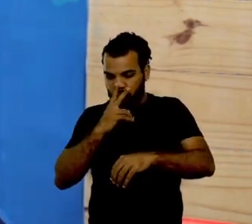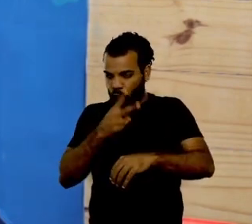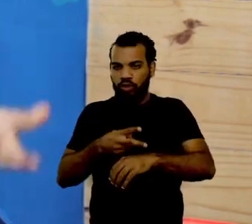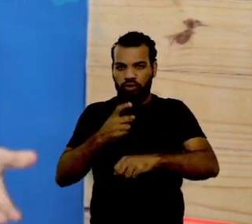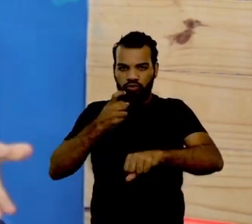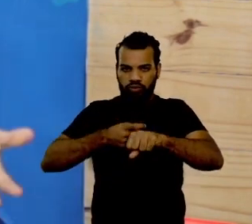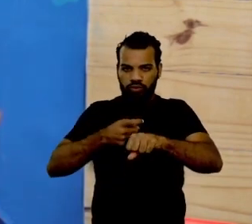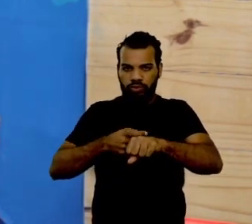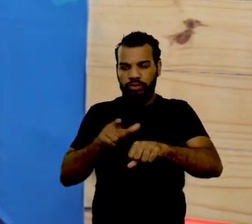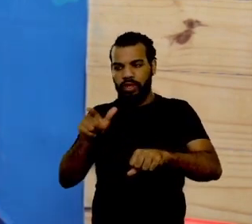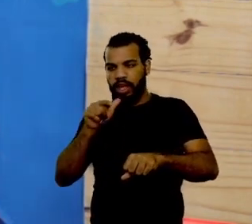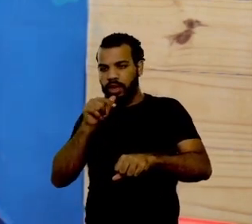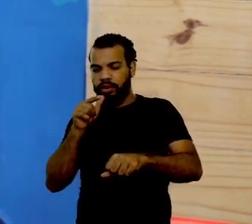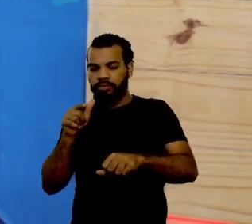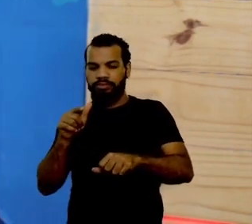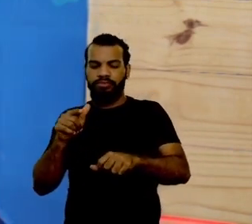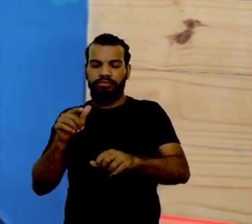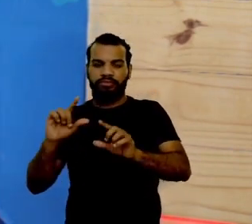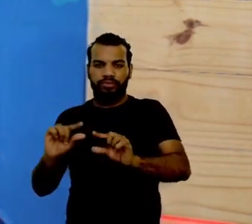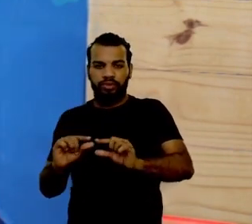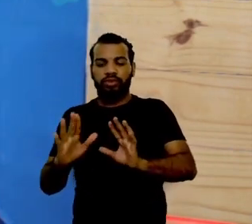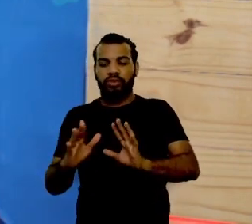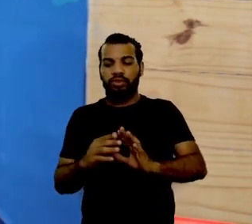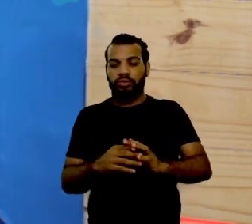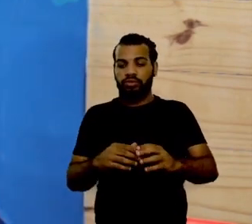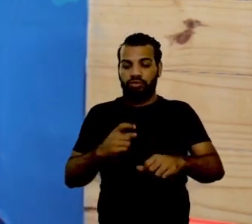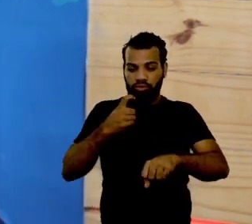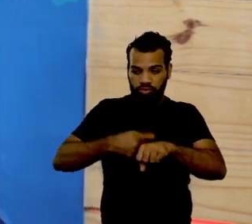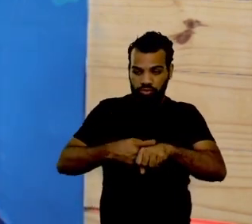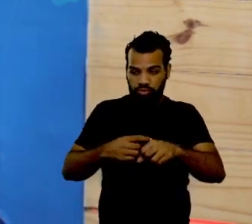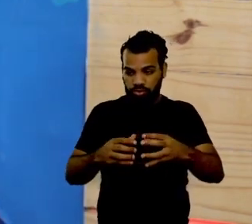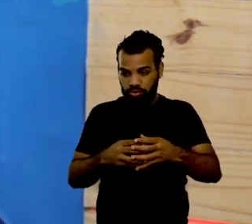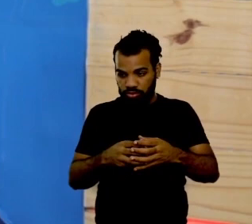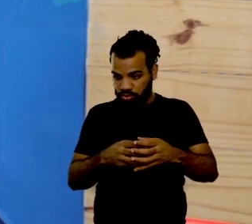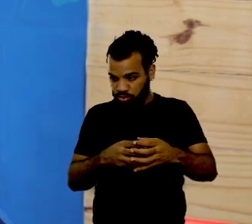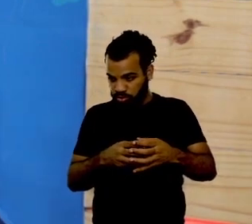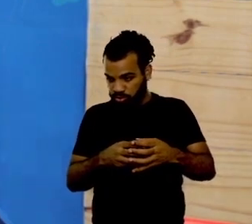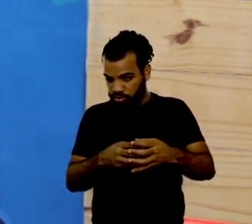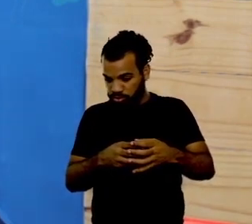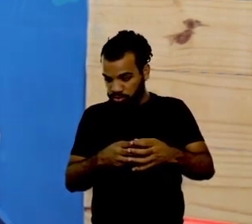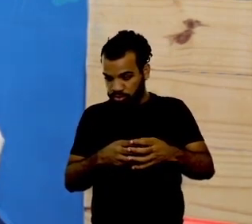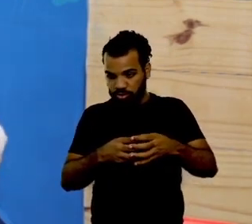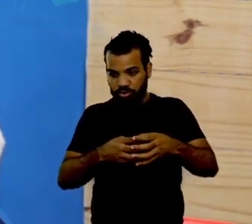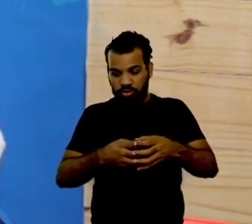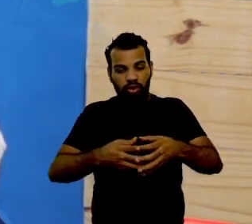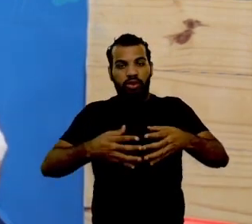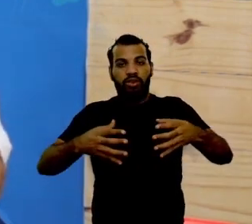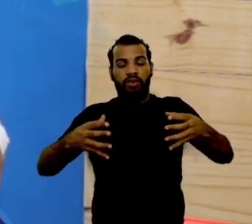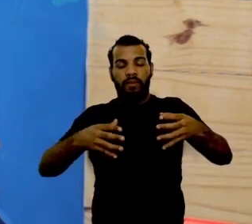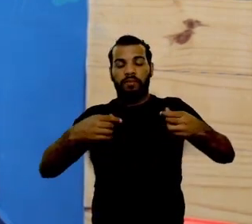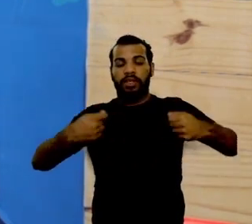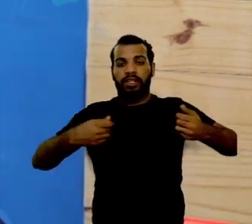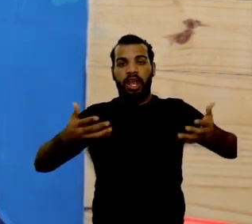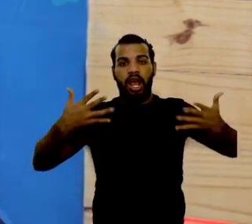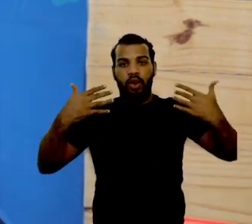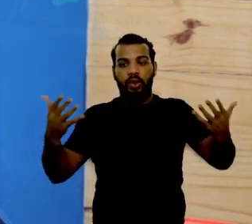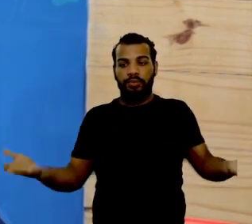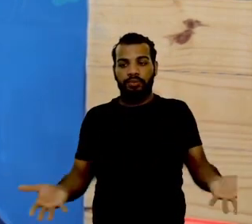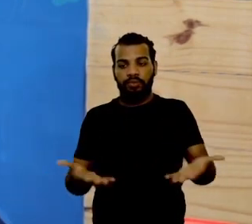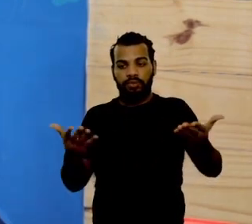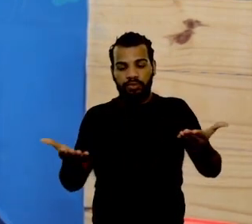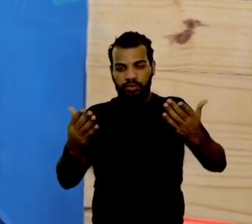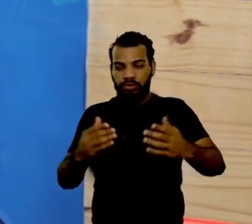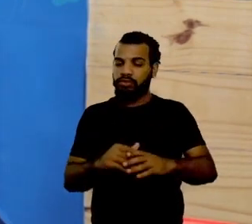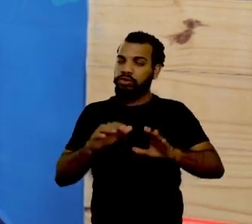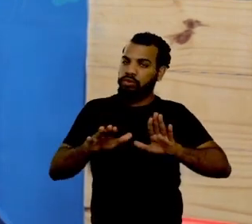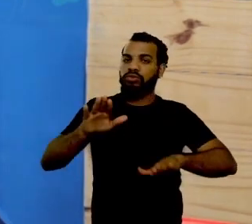forças repulsivas. Então, para você dilatar um sólido, você precisa de muita fonte de calor. É claro, dependendo